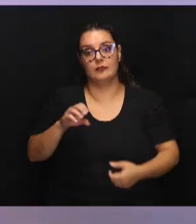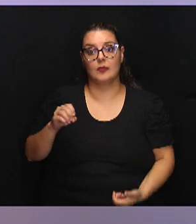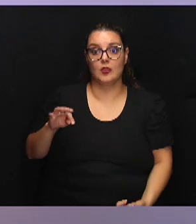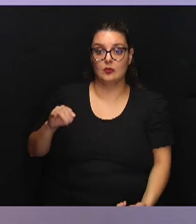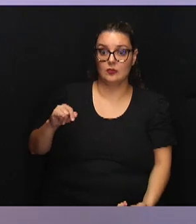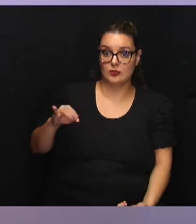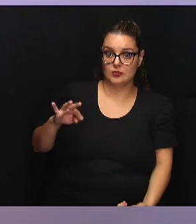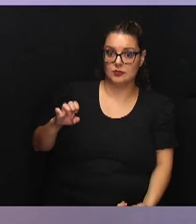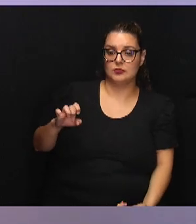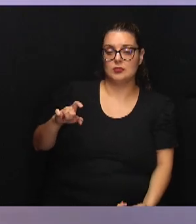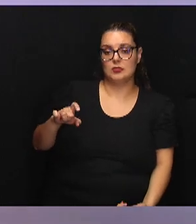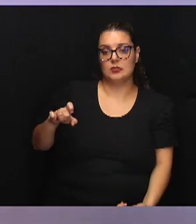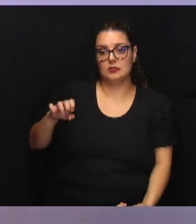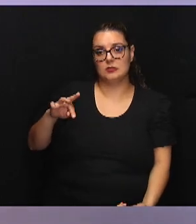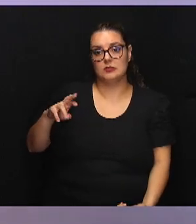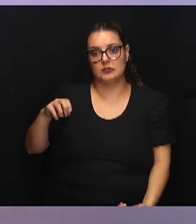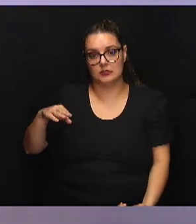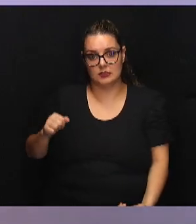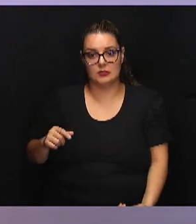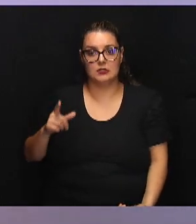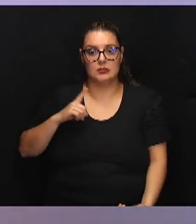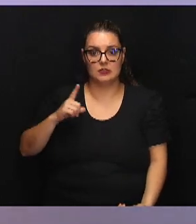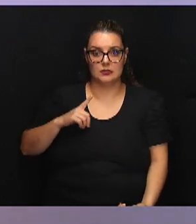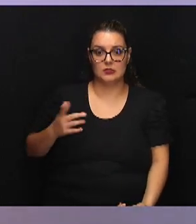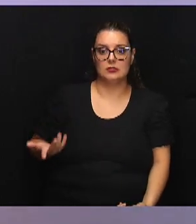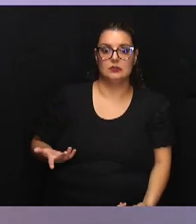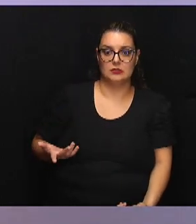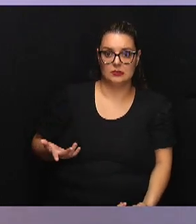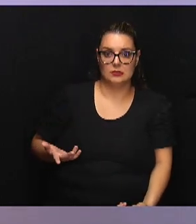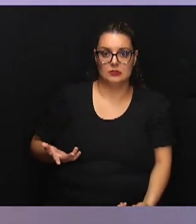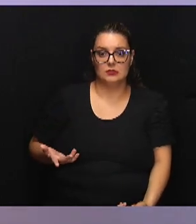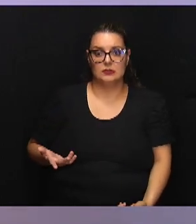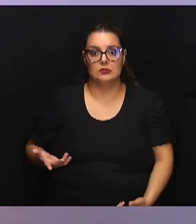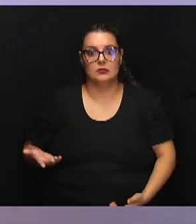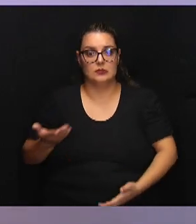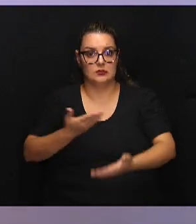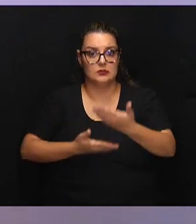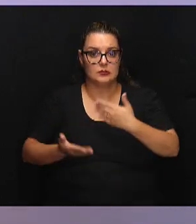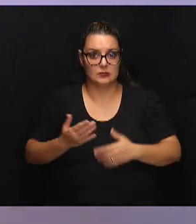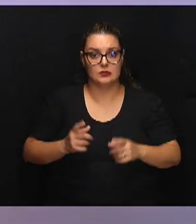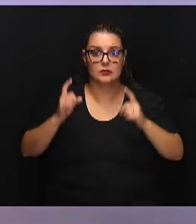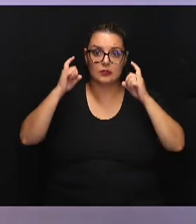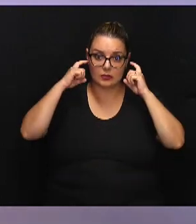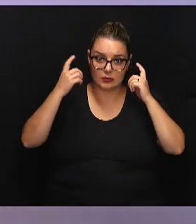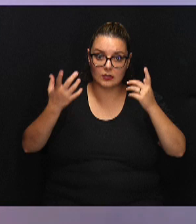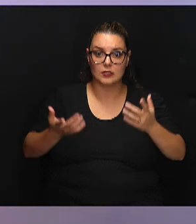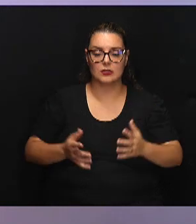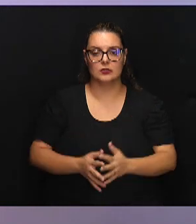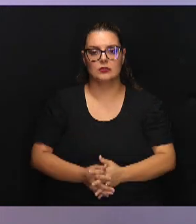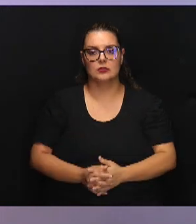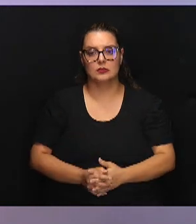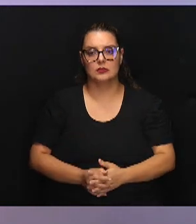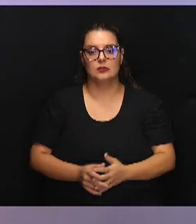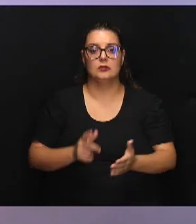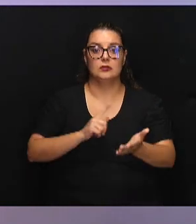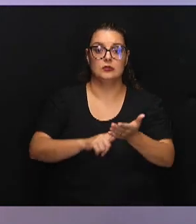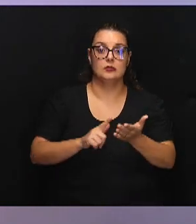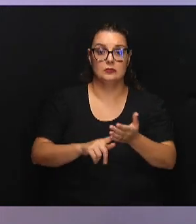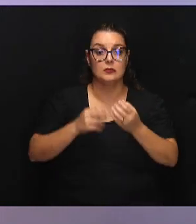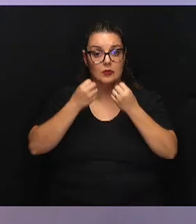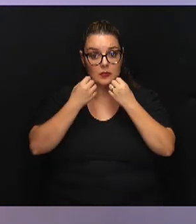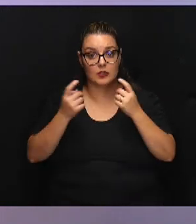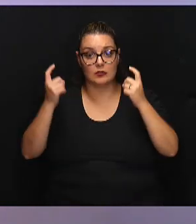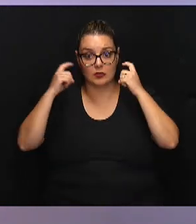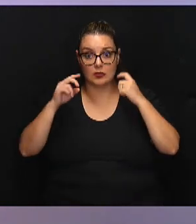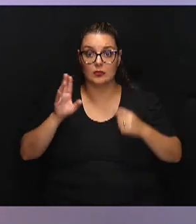externa, tem alguns pacientes que têm, por uso, né, dividir, compartilhar o fone de ouvido. Então, limpar bem o fone quando